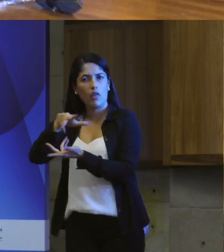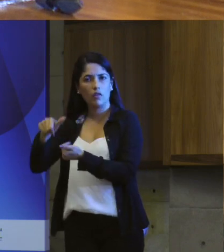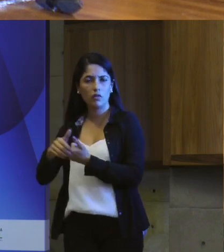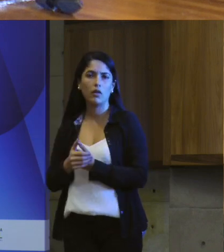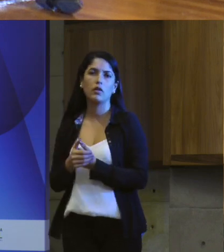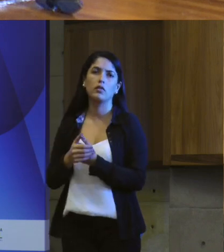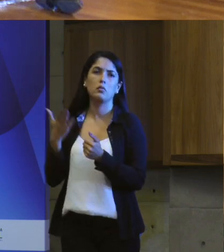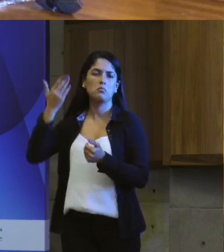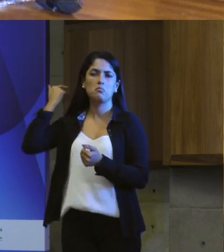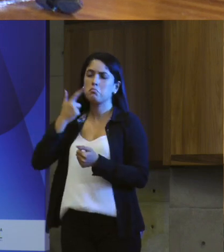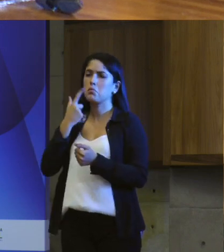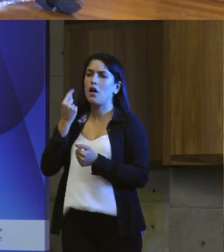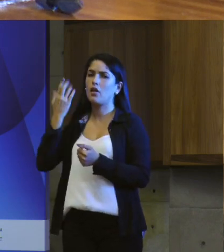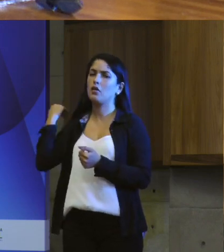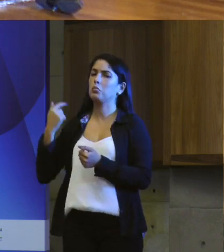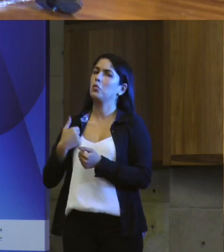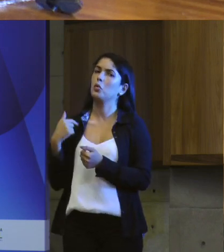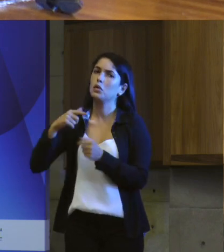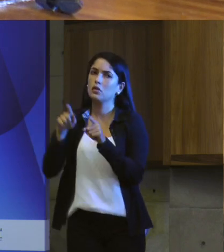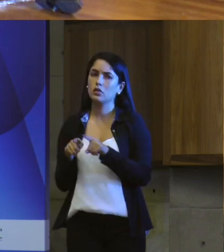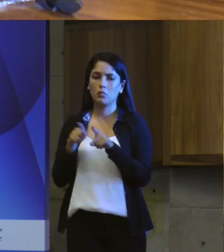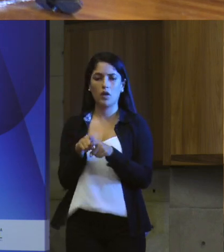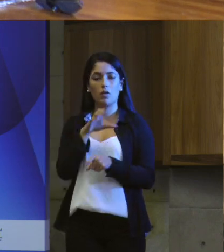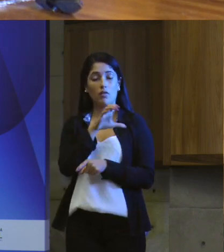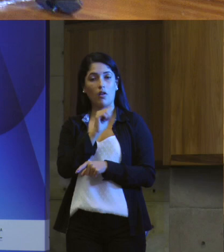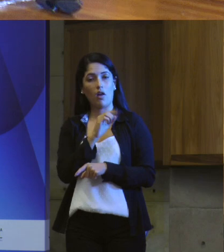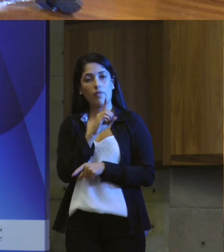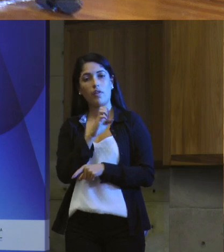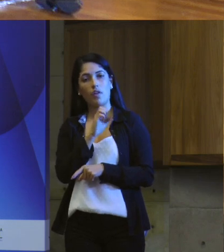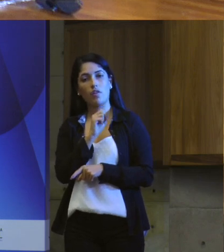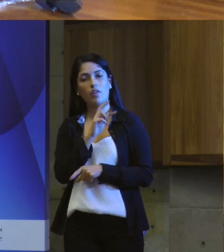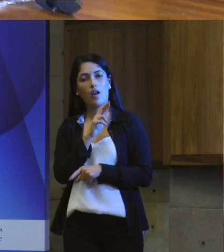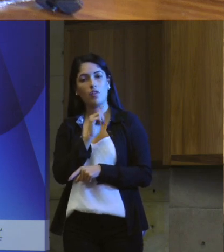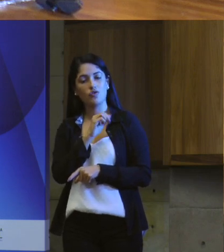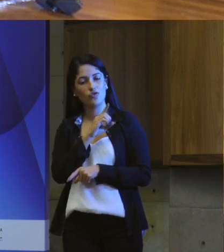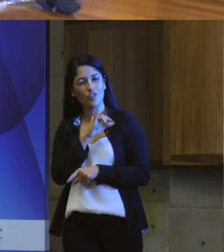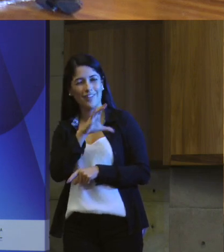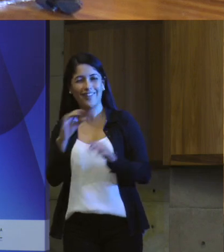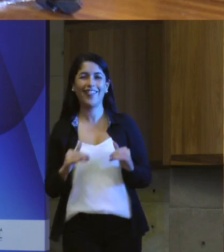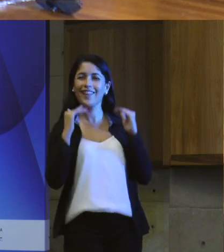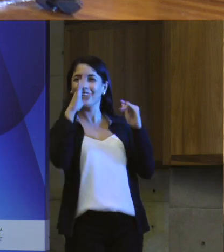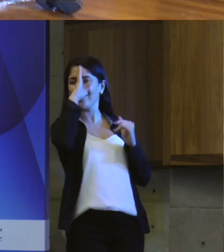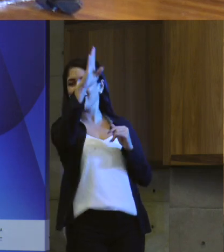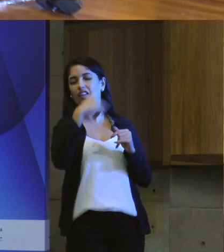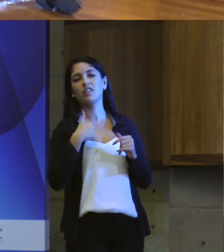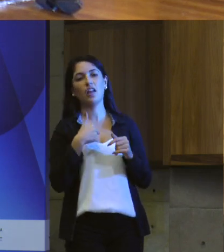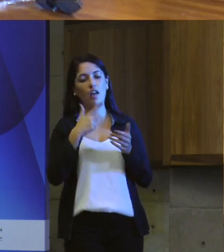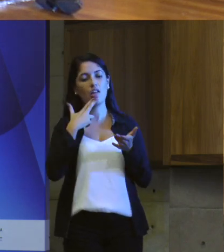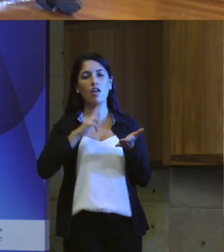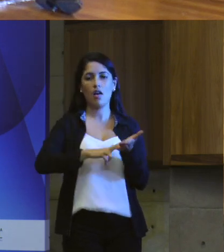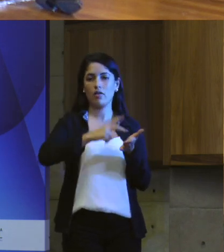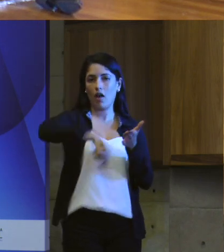recente e também é o kt da catedrático da cátedra luiz de queiroz agora no ano de 2019